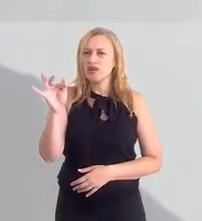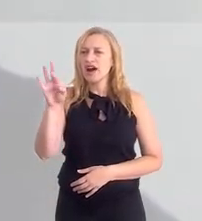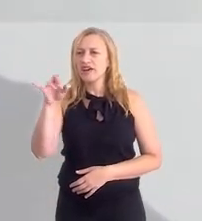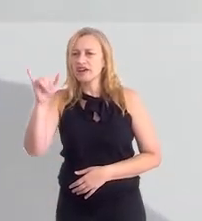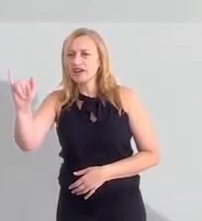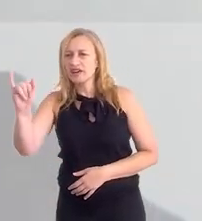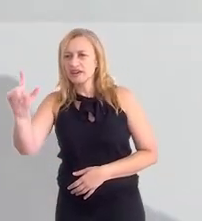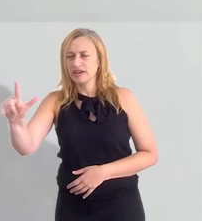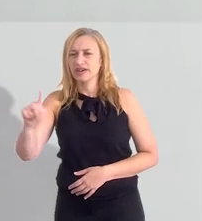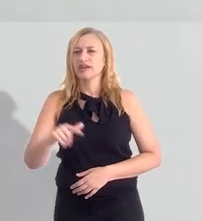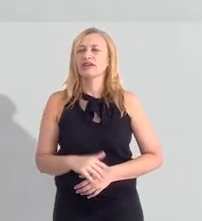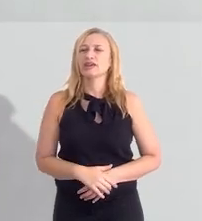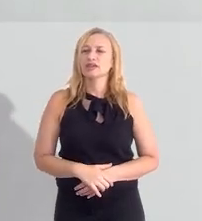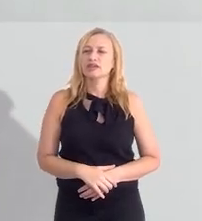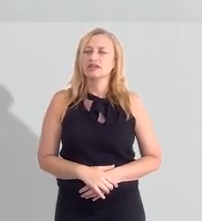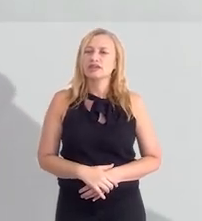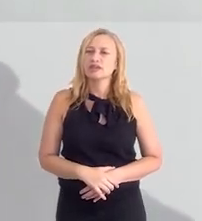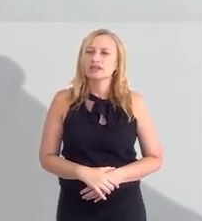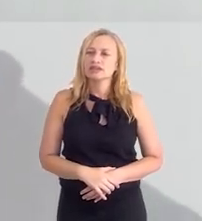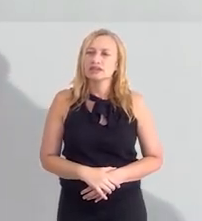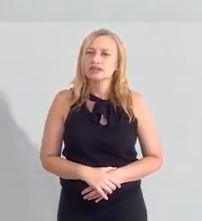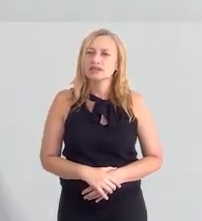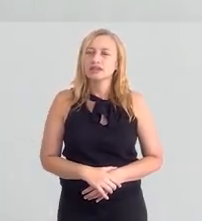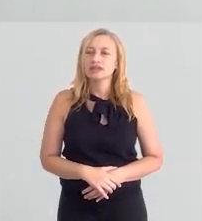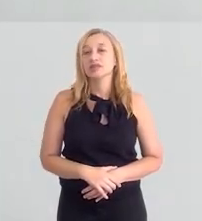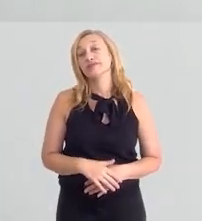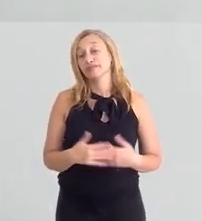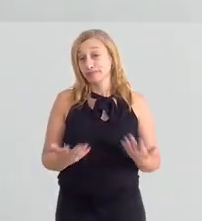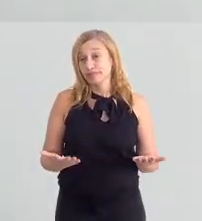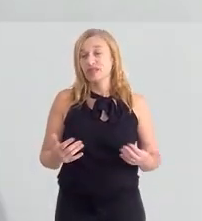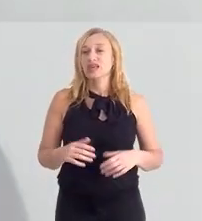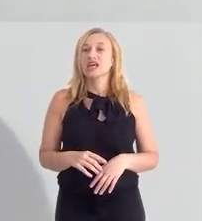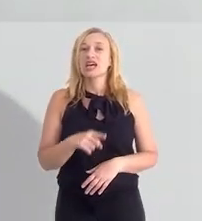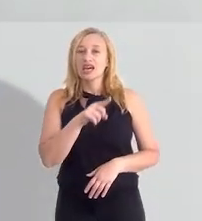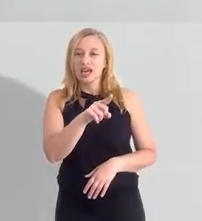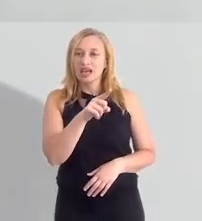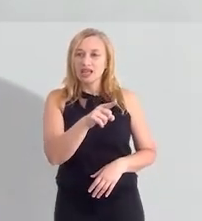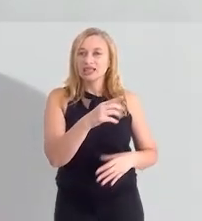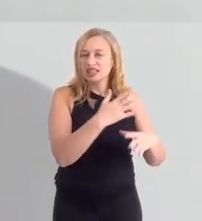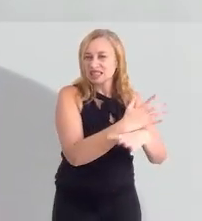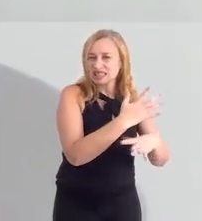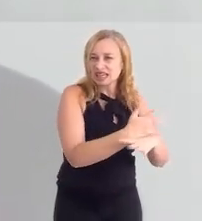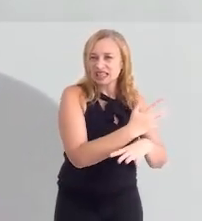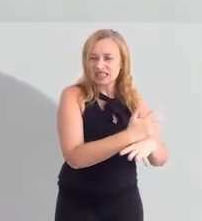importante. Mas tudo fracassa, porque o Charles é tão medíocre que ele